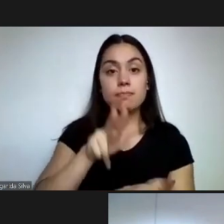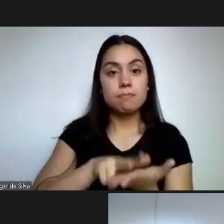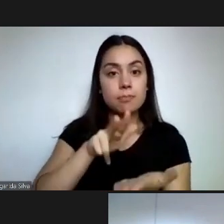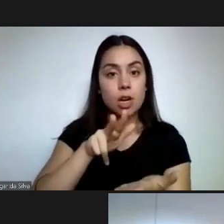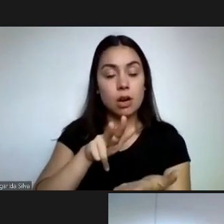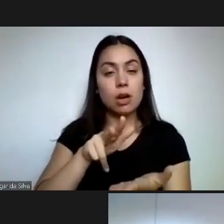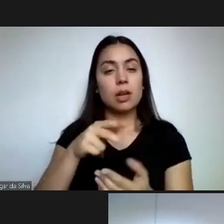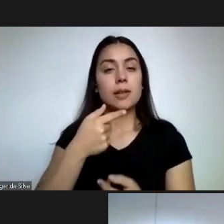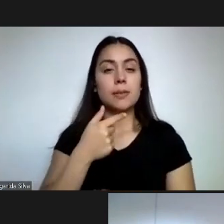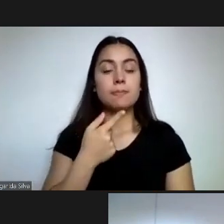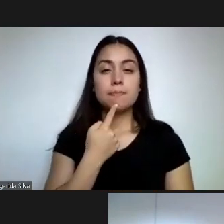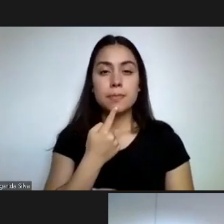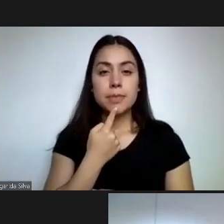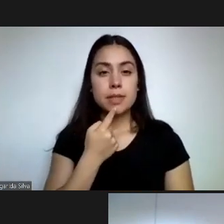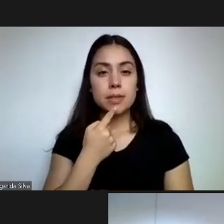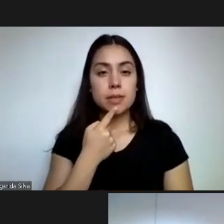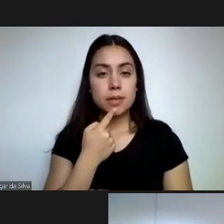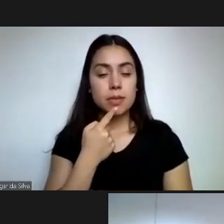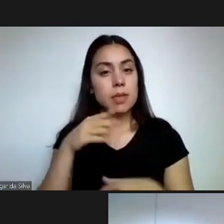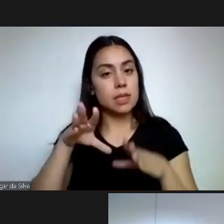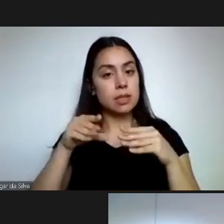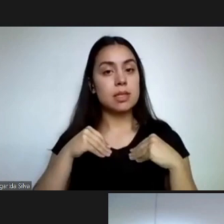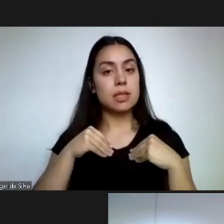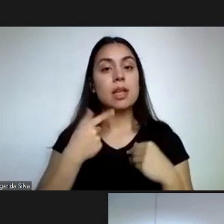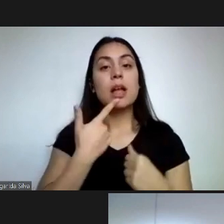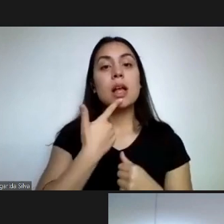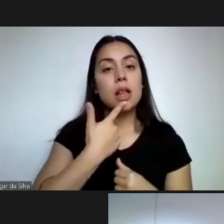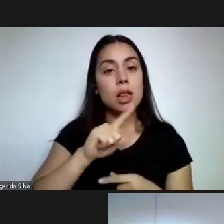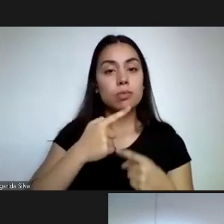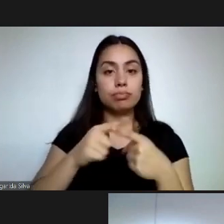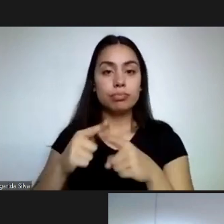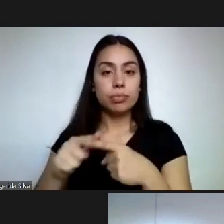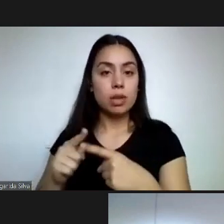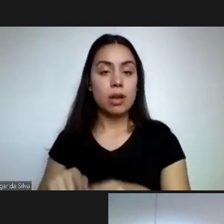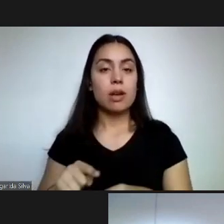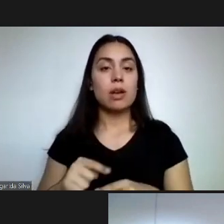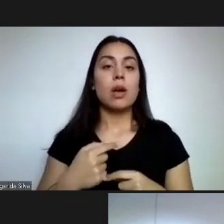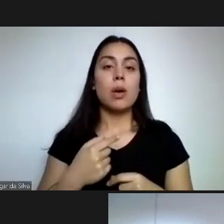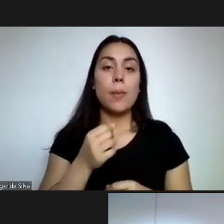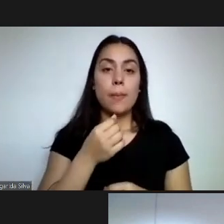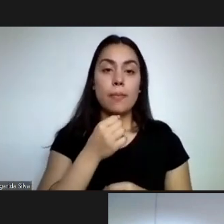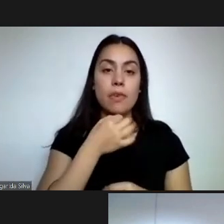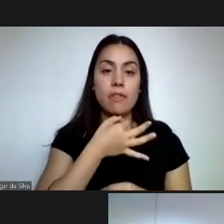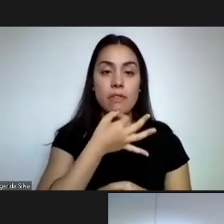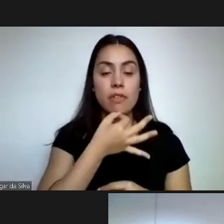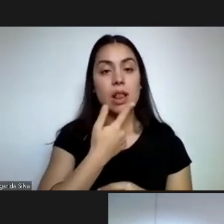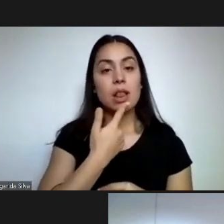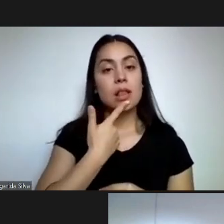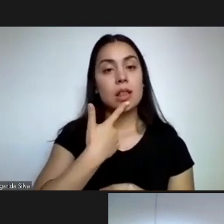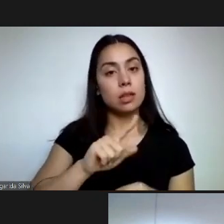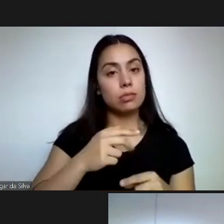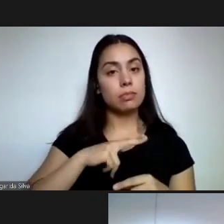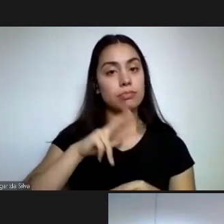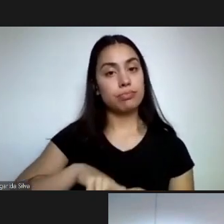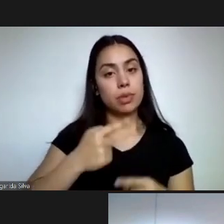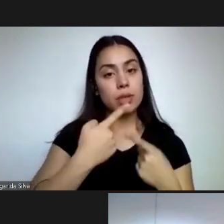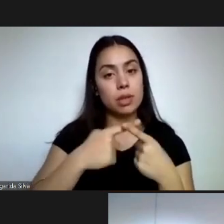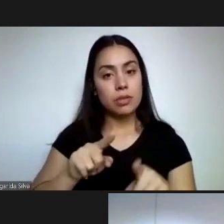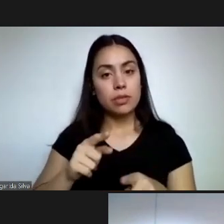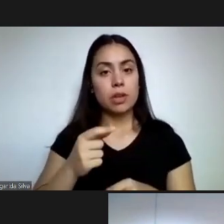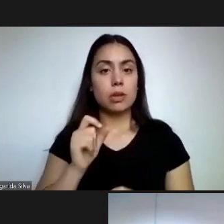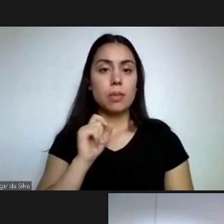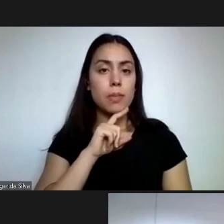existe uma diversidade, uma variedade diferente e oficialmente reconhecida e economicamente valorizada, que é o português do